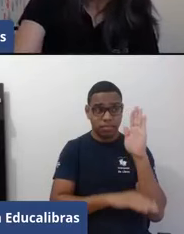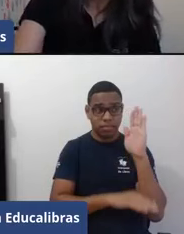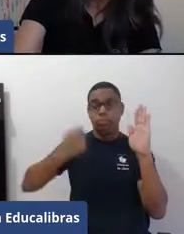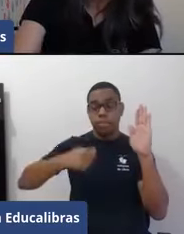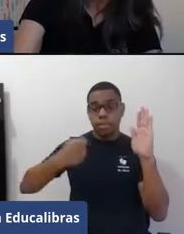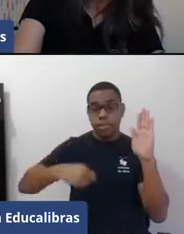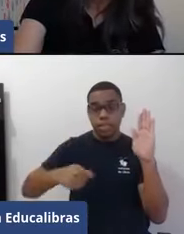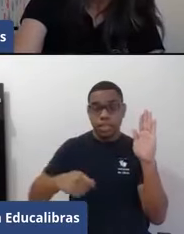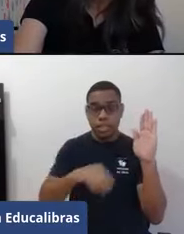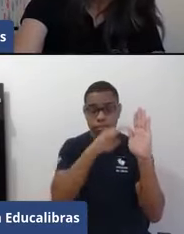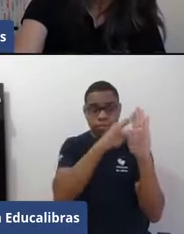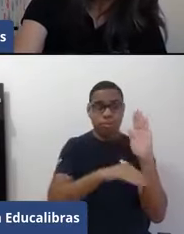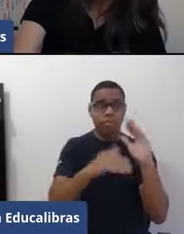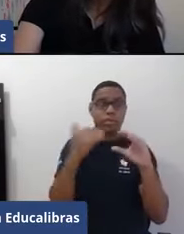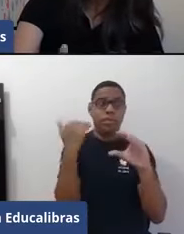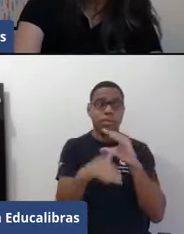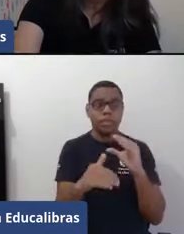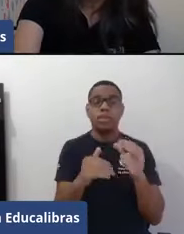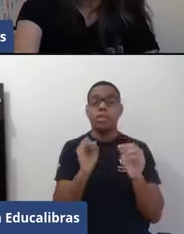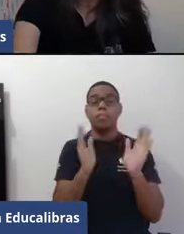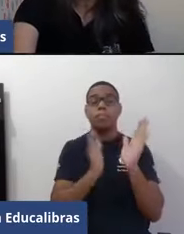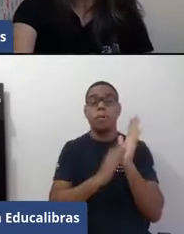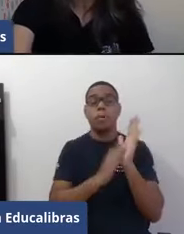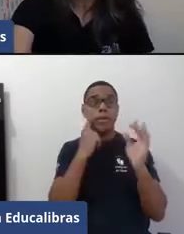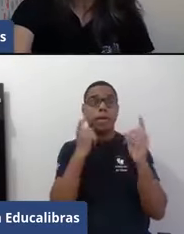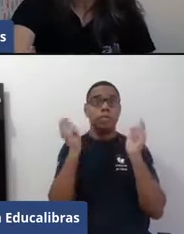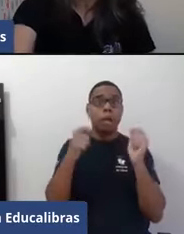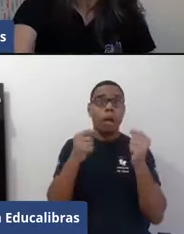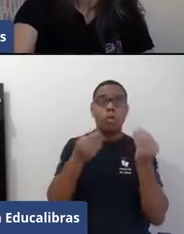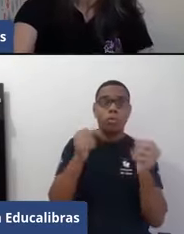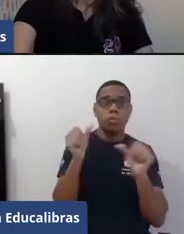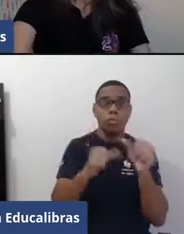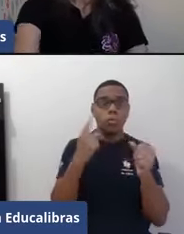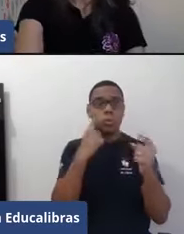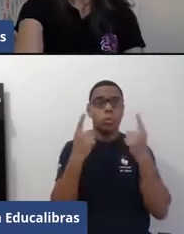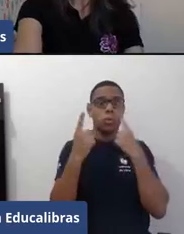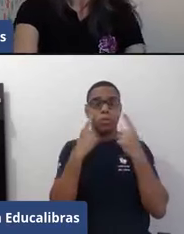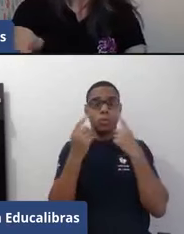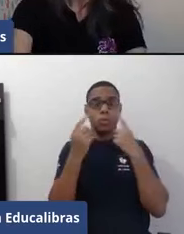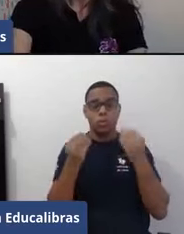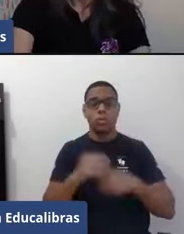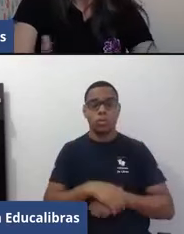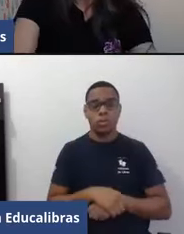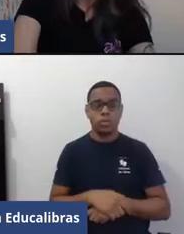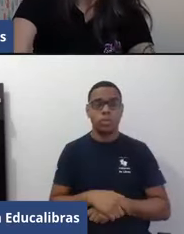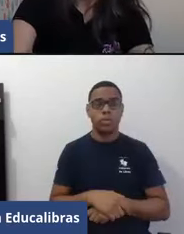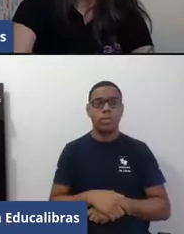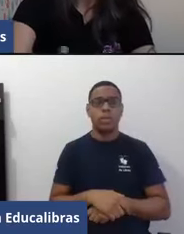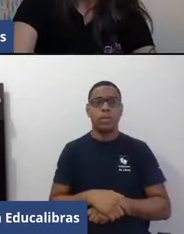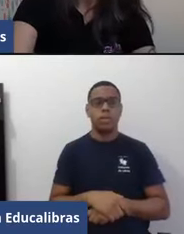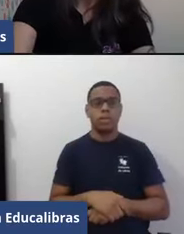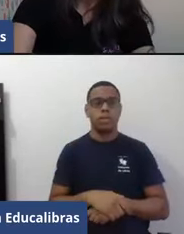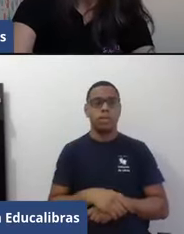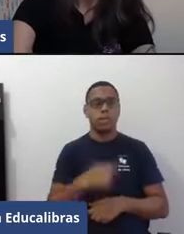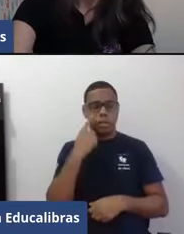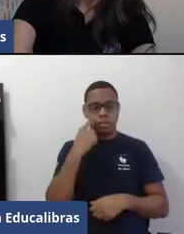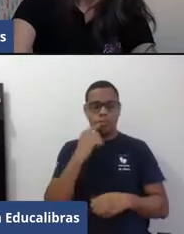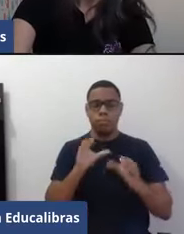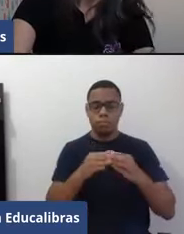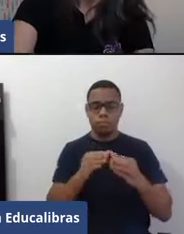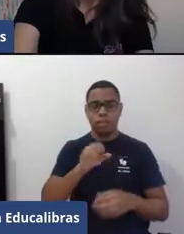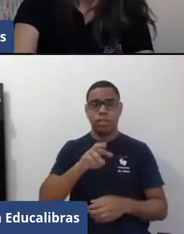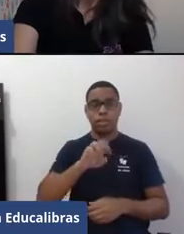mandar demanda sem propor algumas ideias aí de transformação, né, de mudança e de ajuda. Conta com Entre Rodas, conta